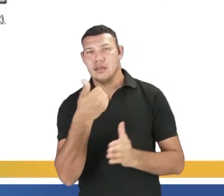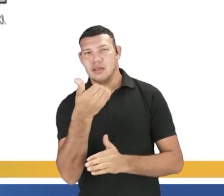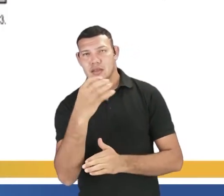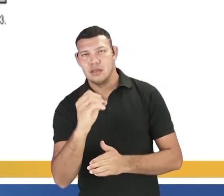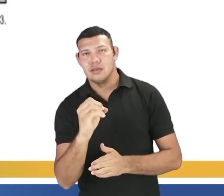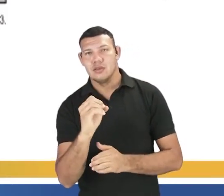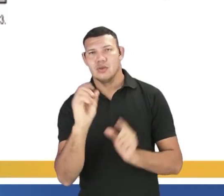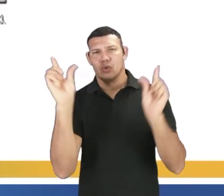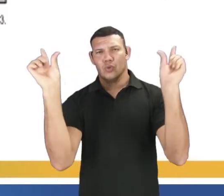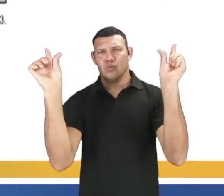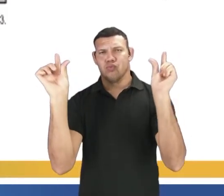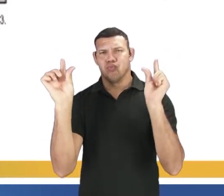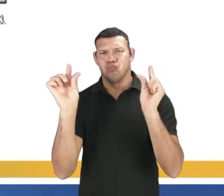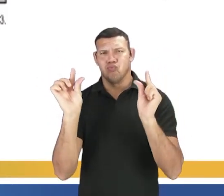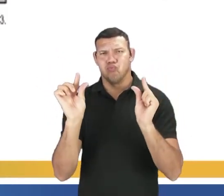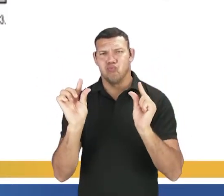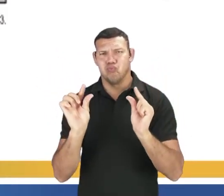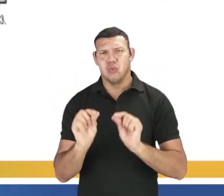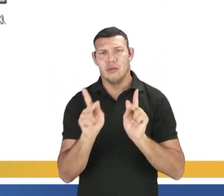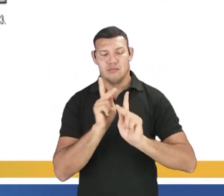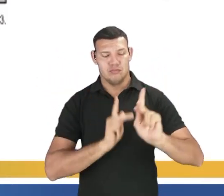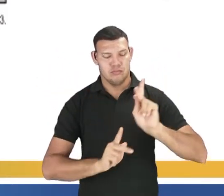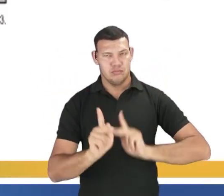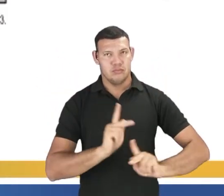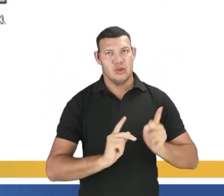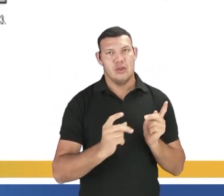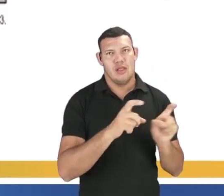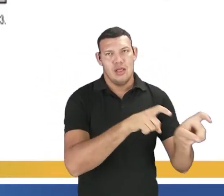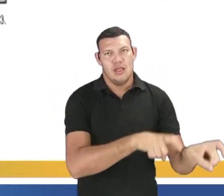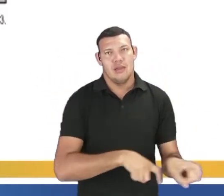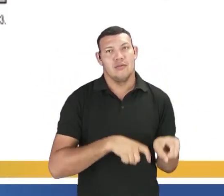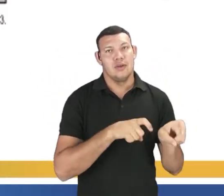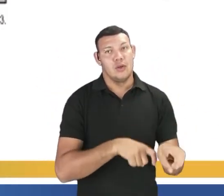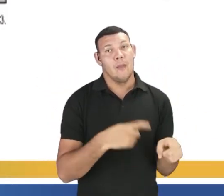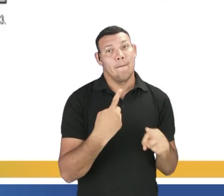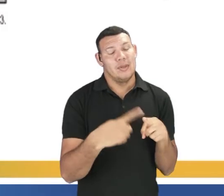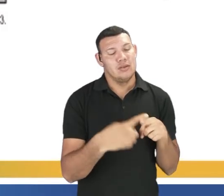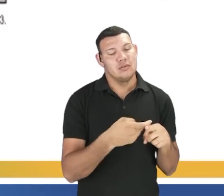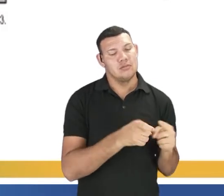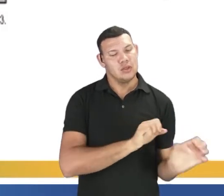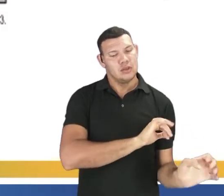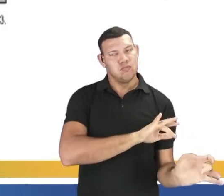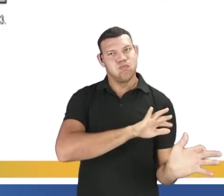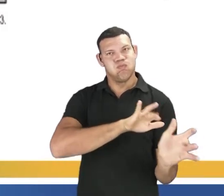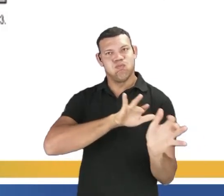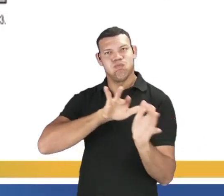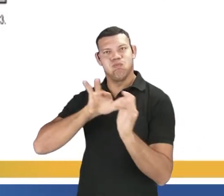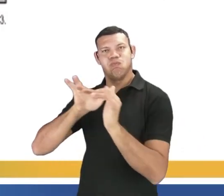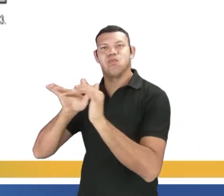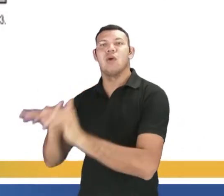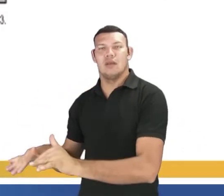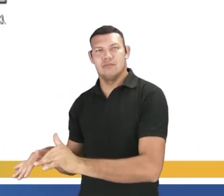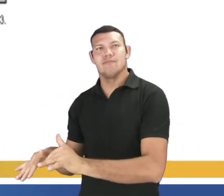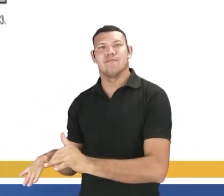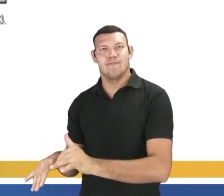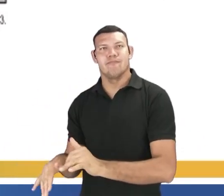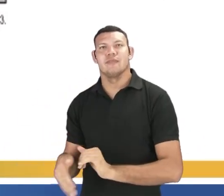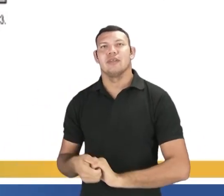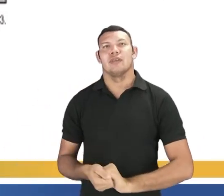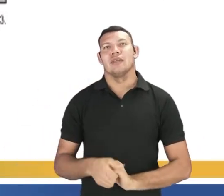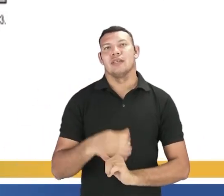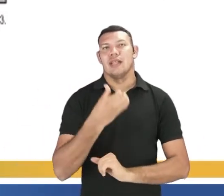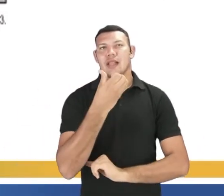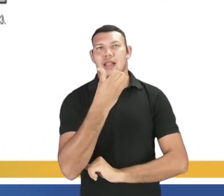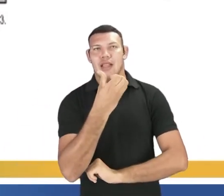vai caindo cada vez mais a quantidade da população rural, devido ao êxodo rural. Então já era 55% e a urbana